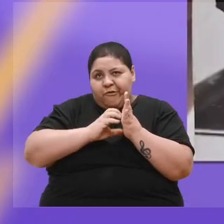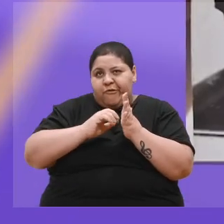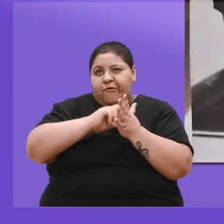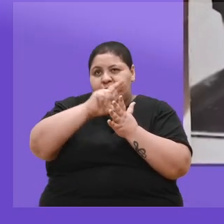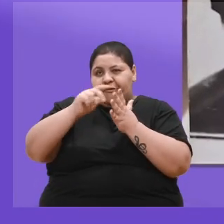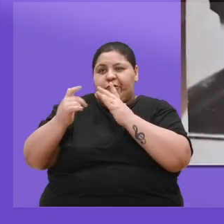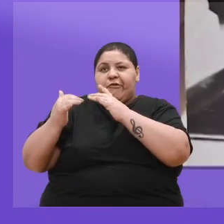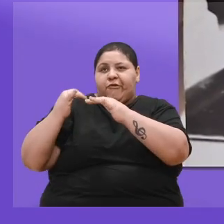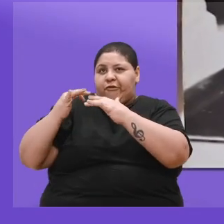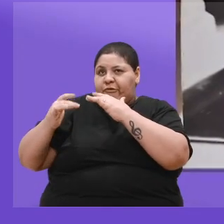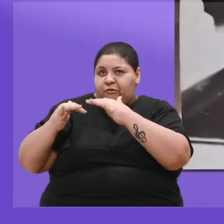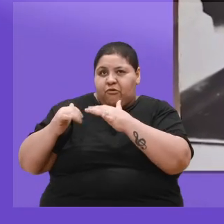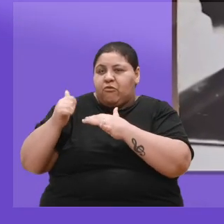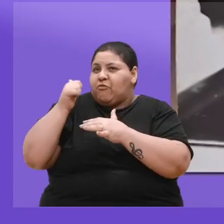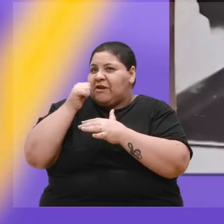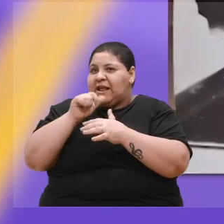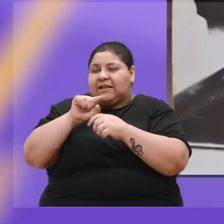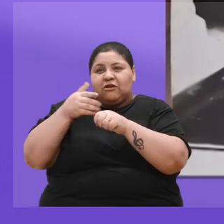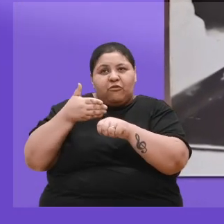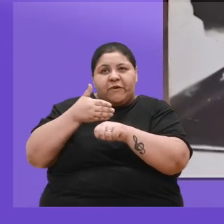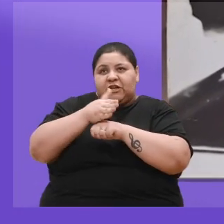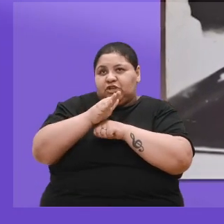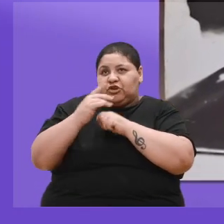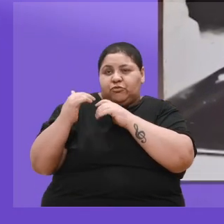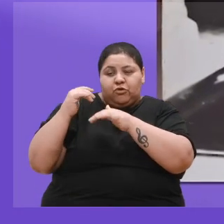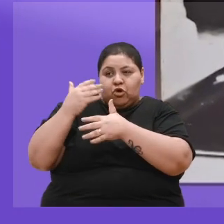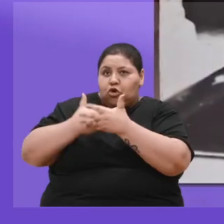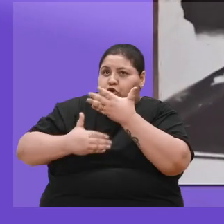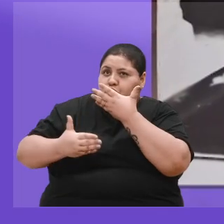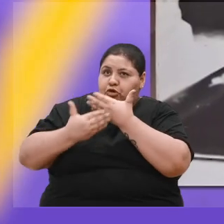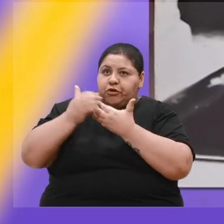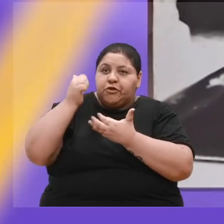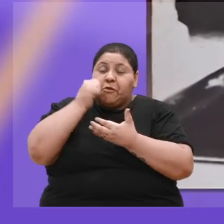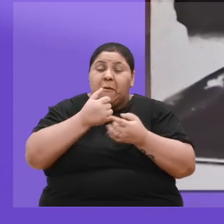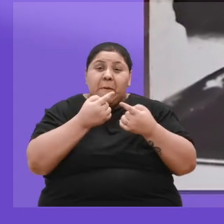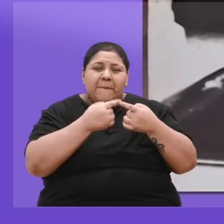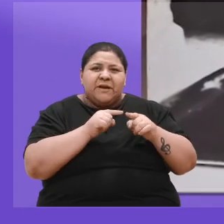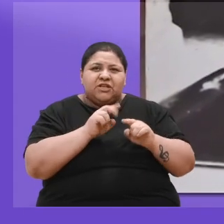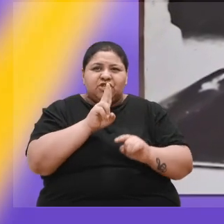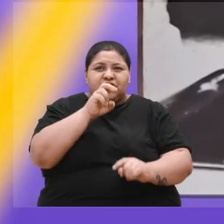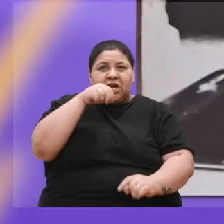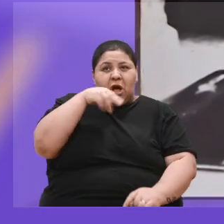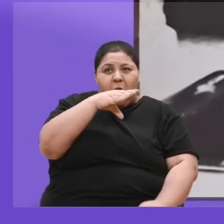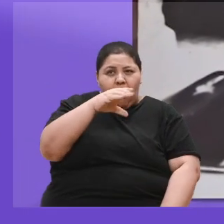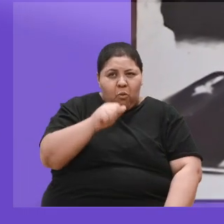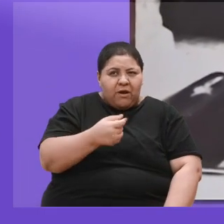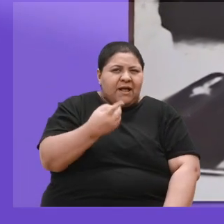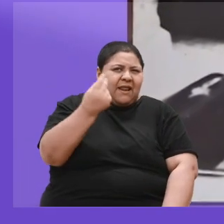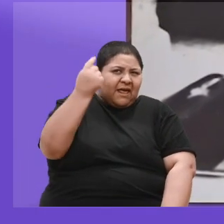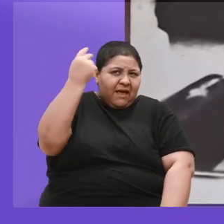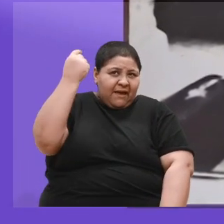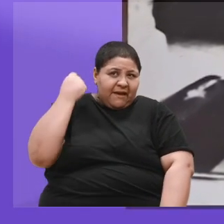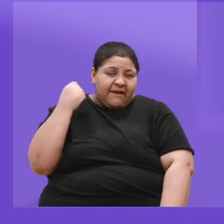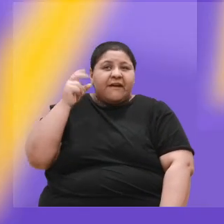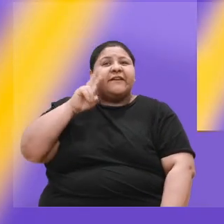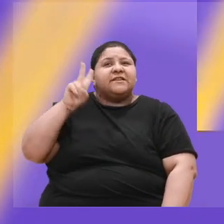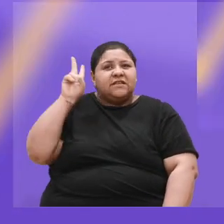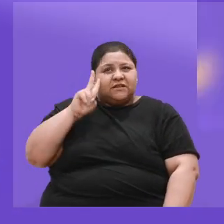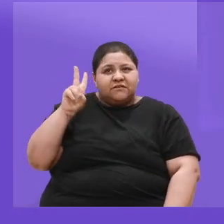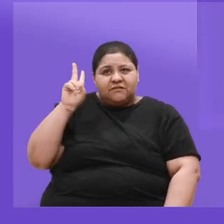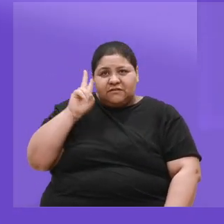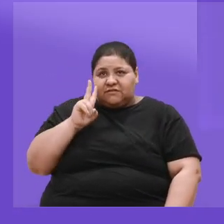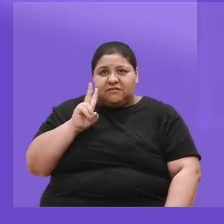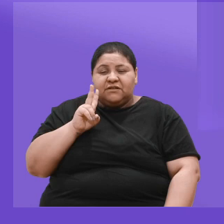vários movimentos, mulheres que não estão em movimento, partido político, todo mundo. Mas tinha a UNCA aqui antigamente, né? Então são histórias